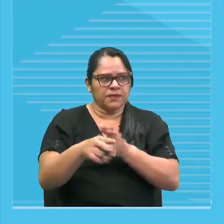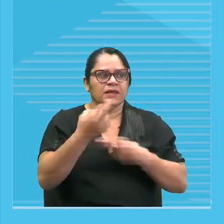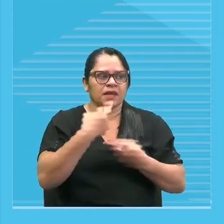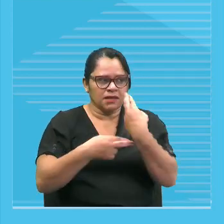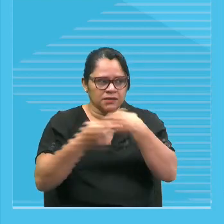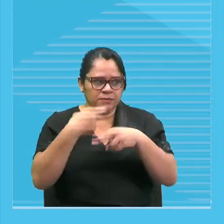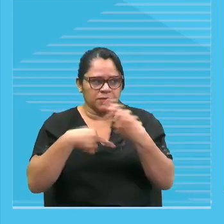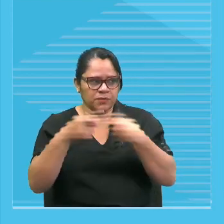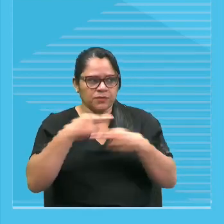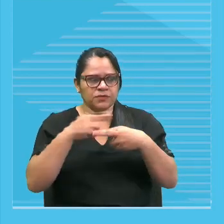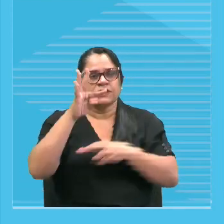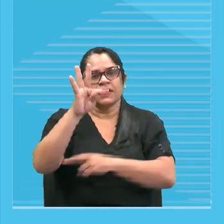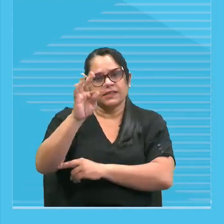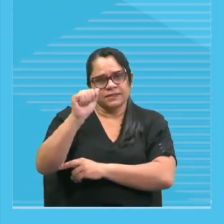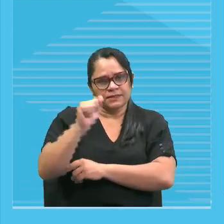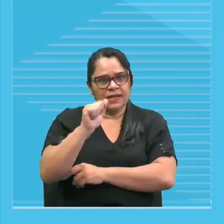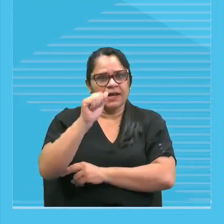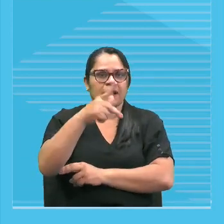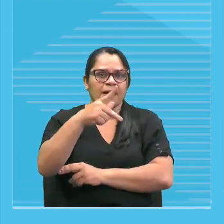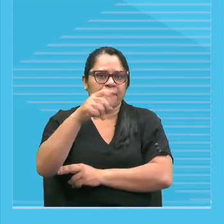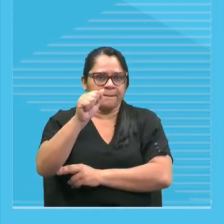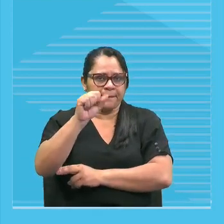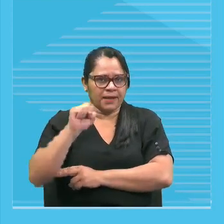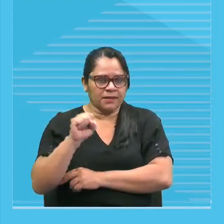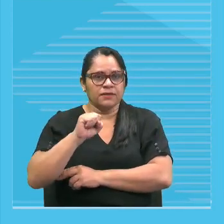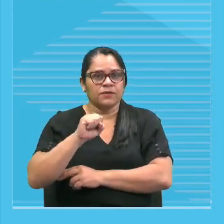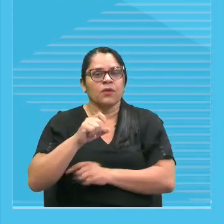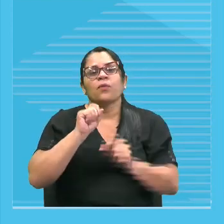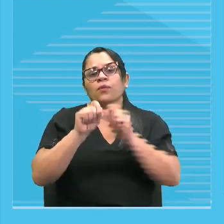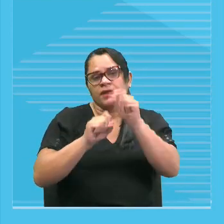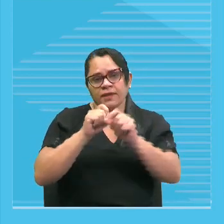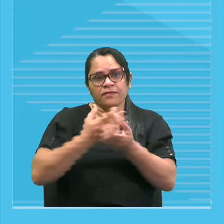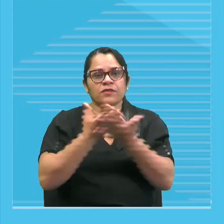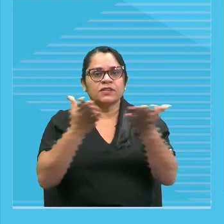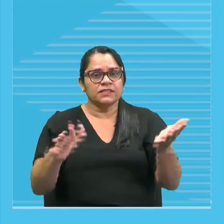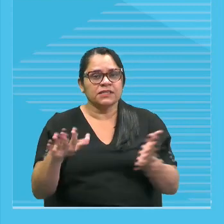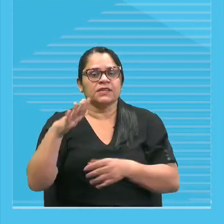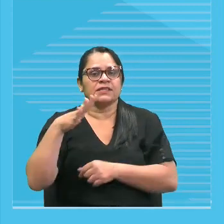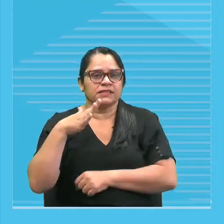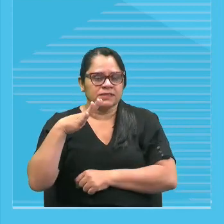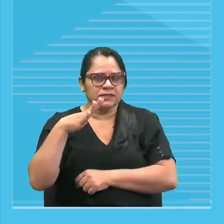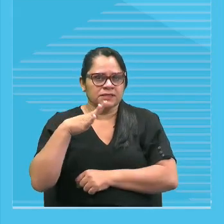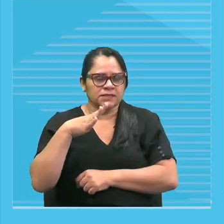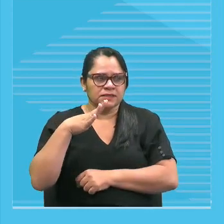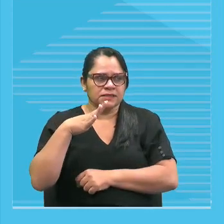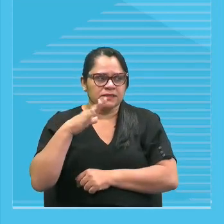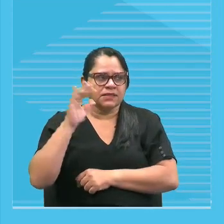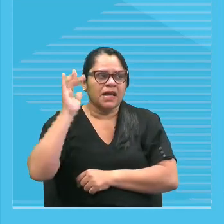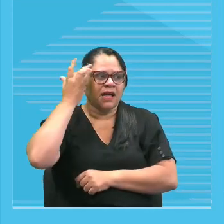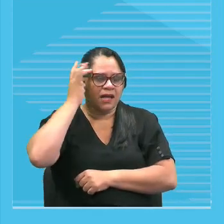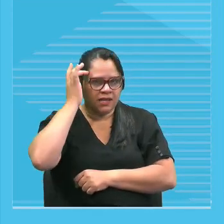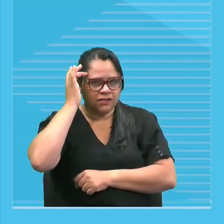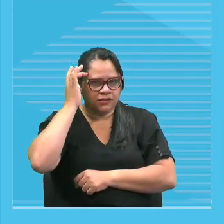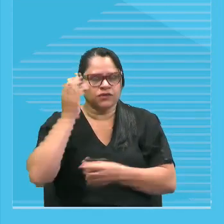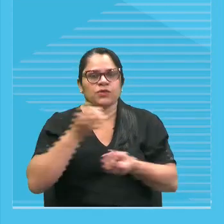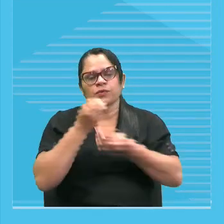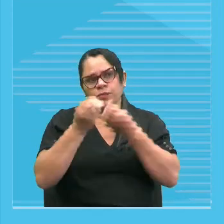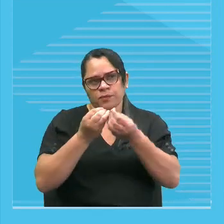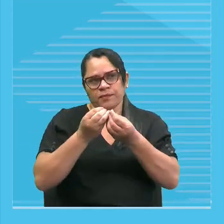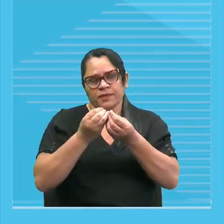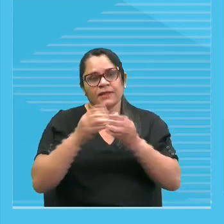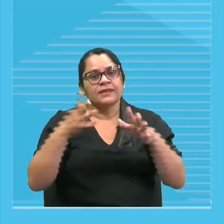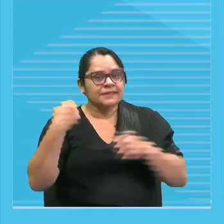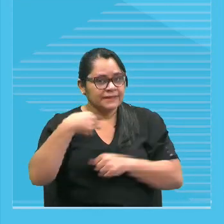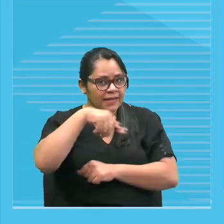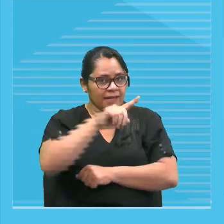acessarmos para comer nas tapas quer que você acha se a gente sair para comer uns aperitivos um